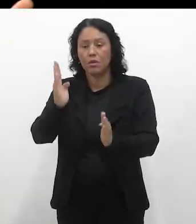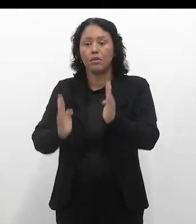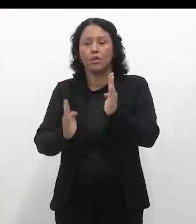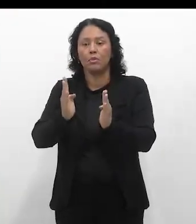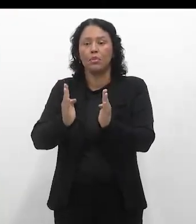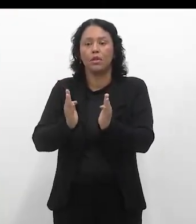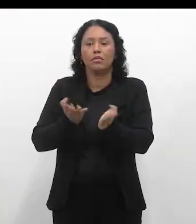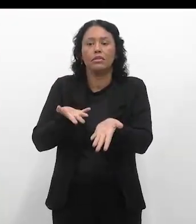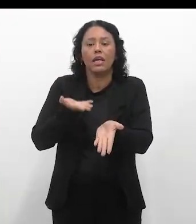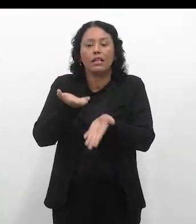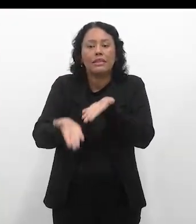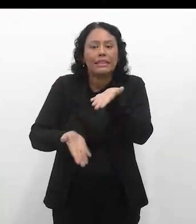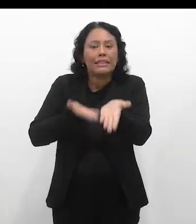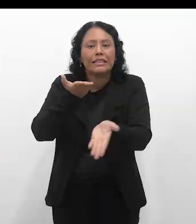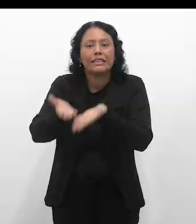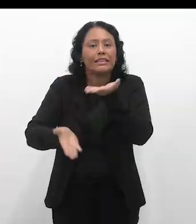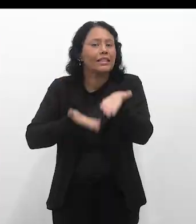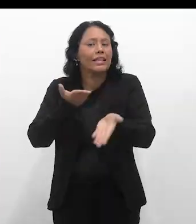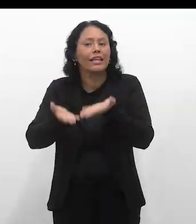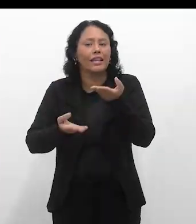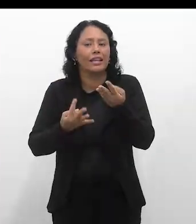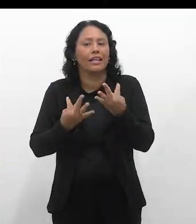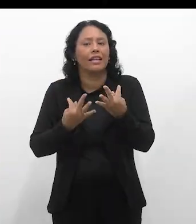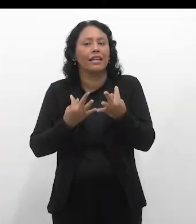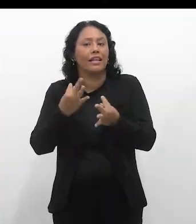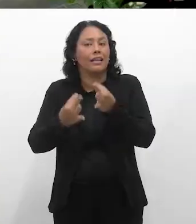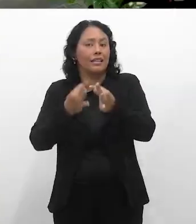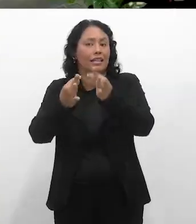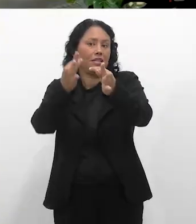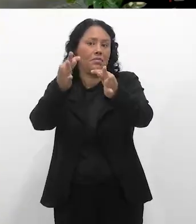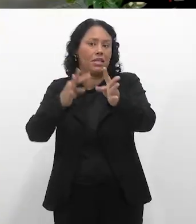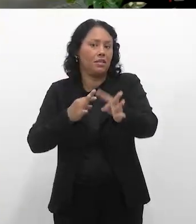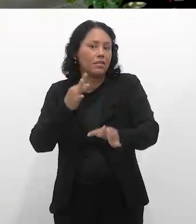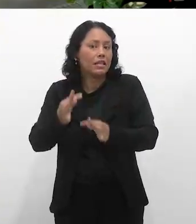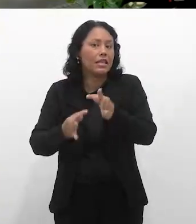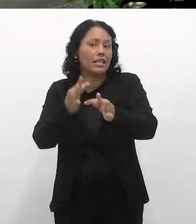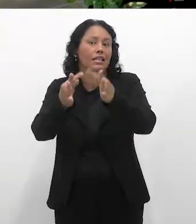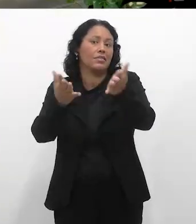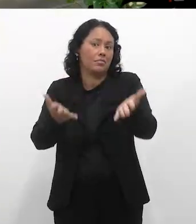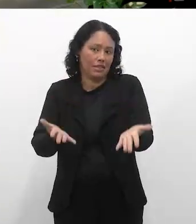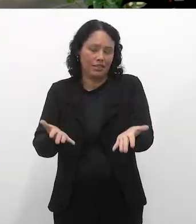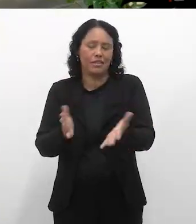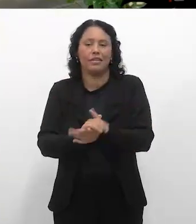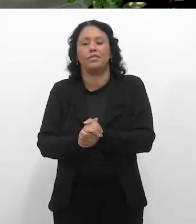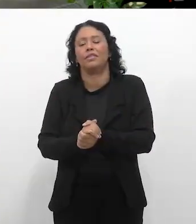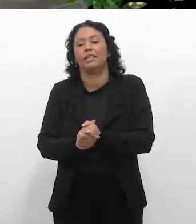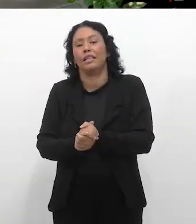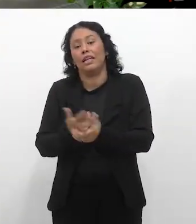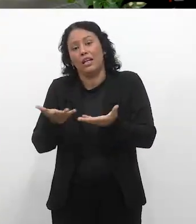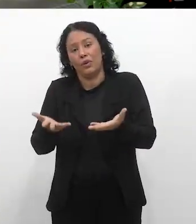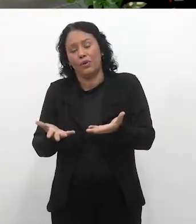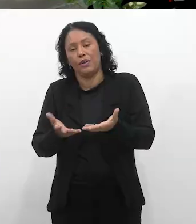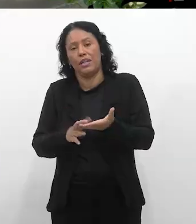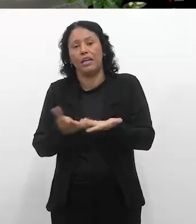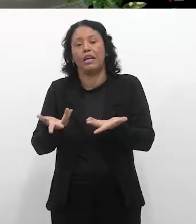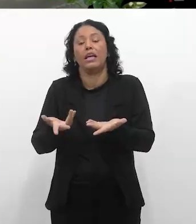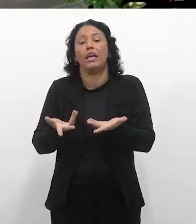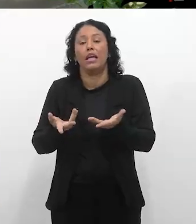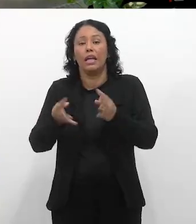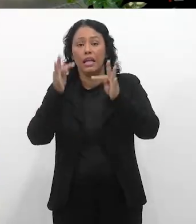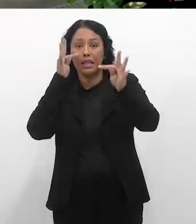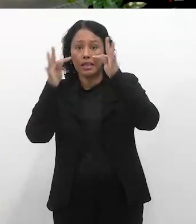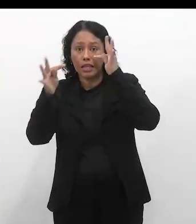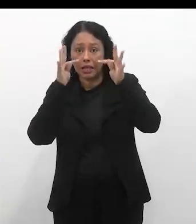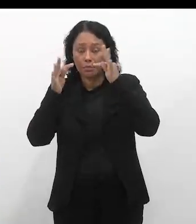meio do caminho o pessoal está tratando todo o resto. Já está fazendo todo o direcionamento. E chega um ponto onde ele só pode ouvir mesmo, porque agora é clínica da